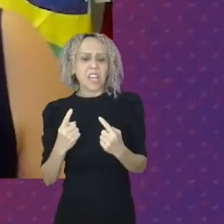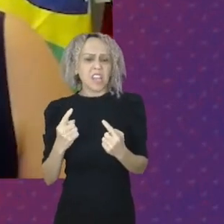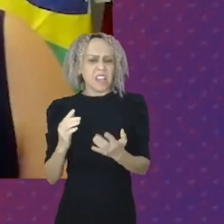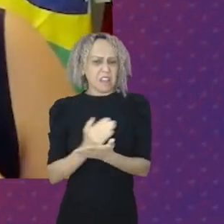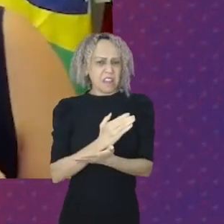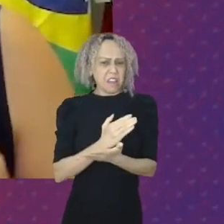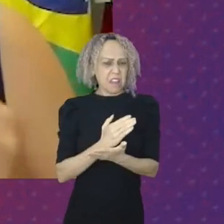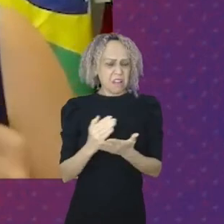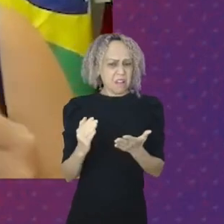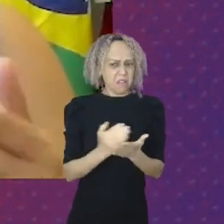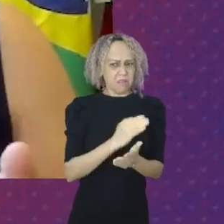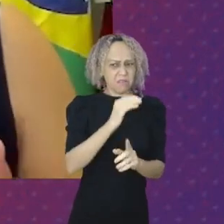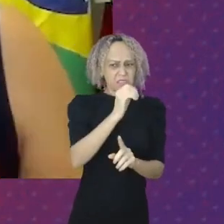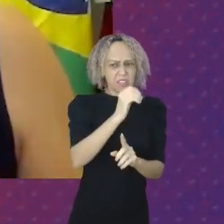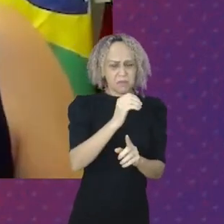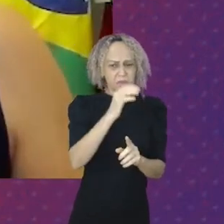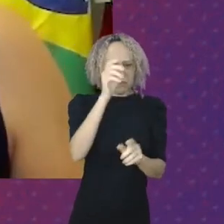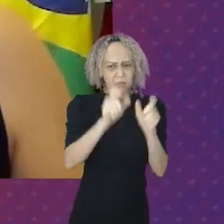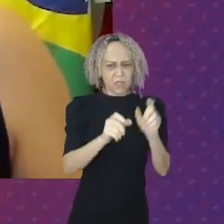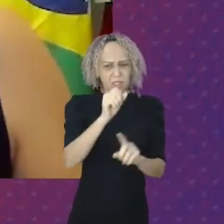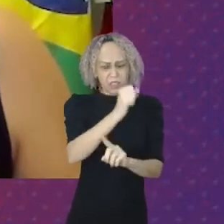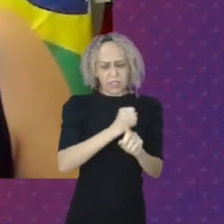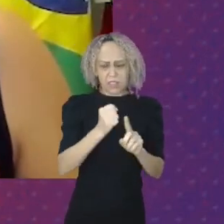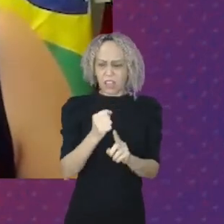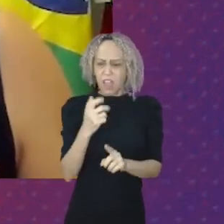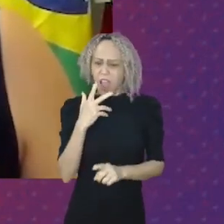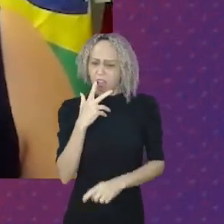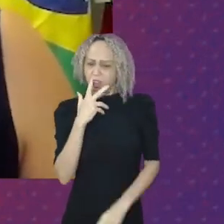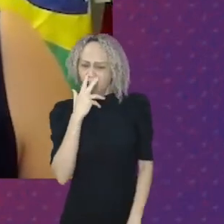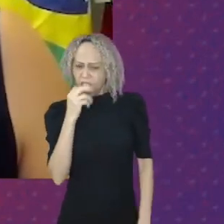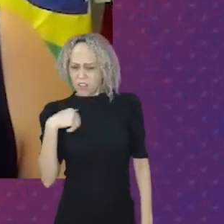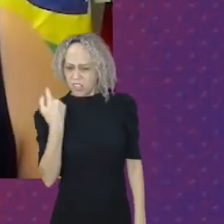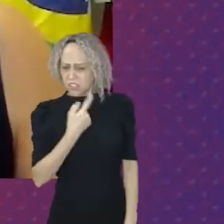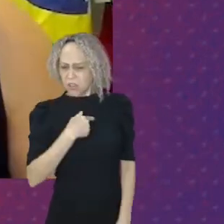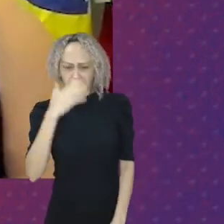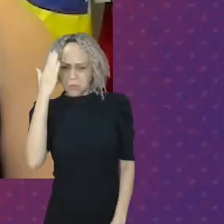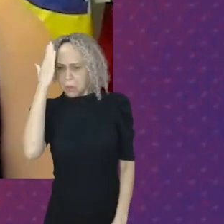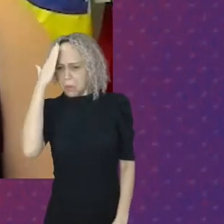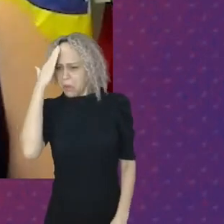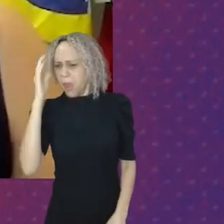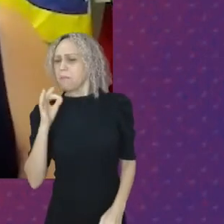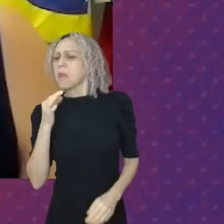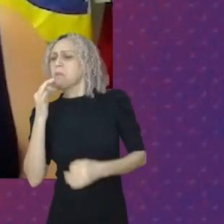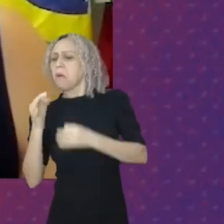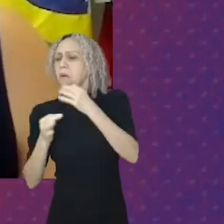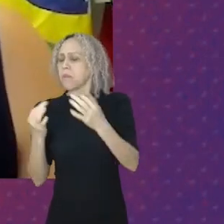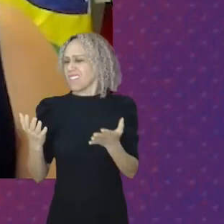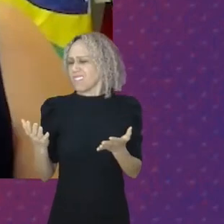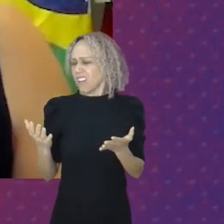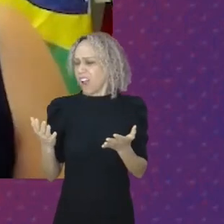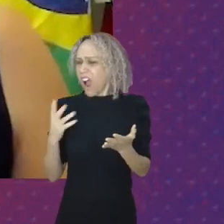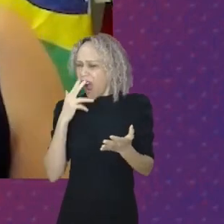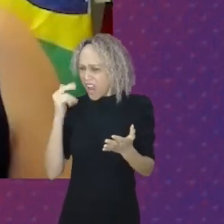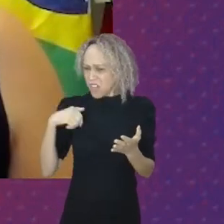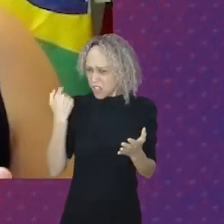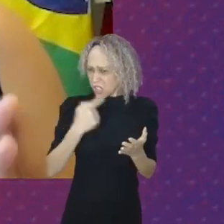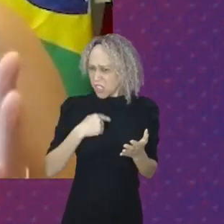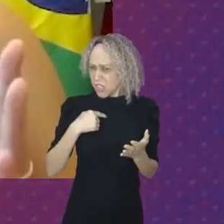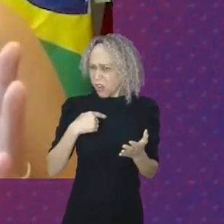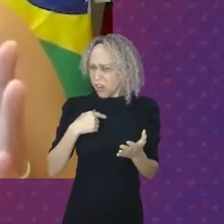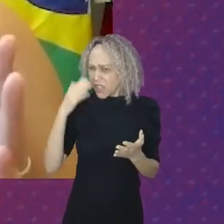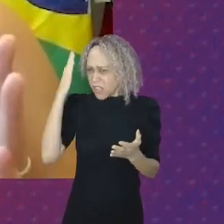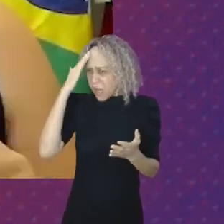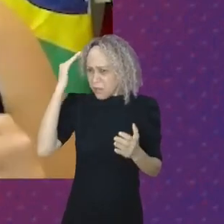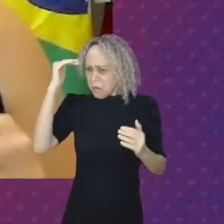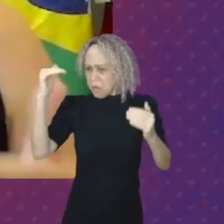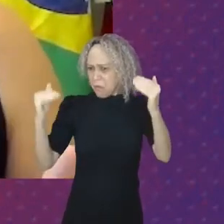que as nossas opiniões, o nosso olhar sobre determinadas questões são menores. Muito pelo contrário,